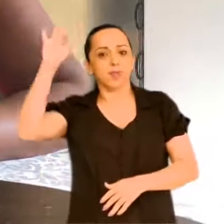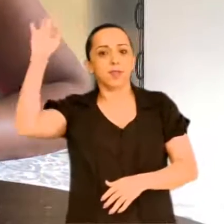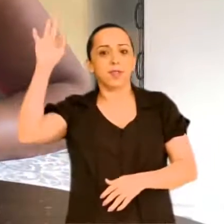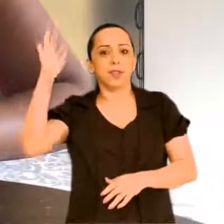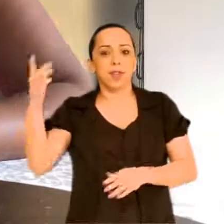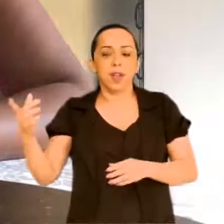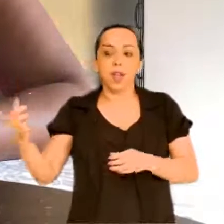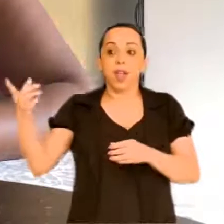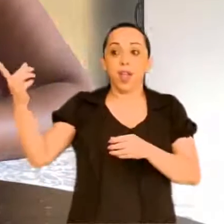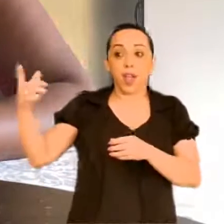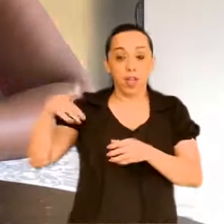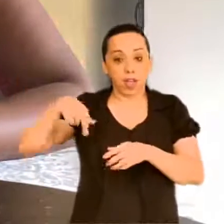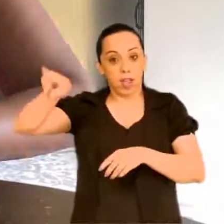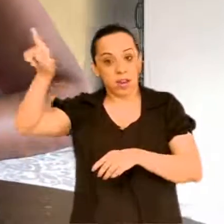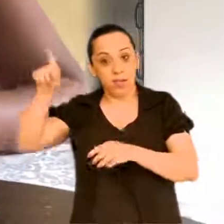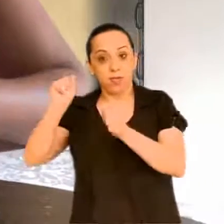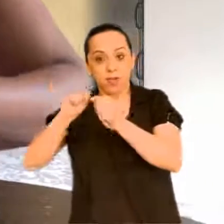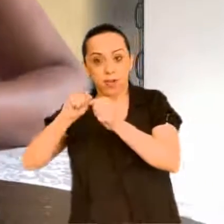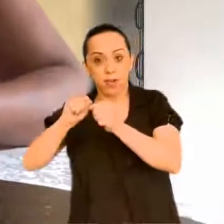também